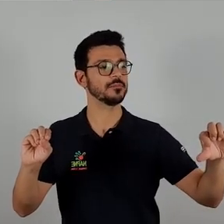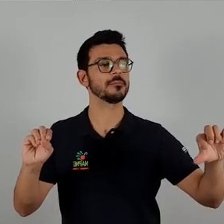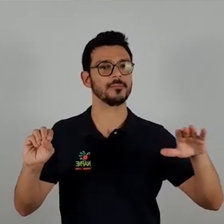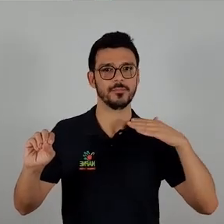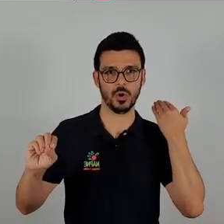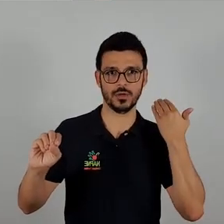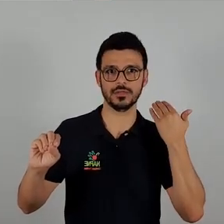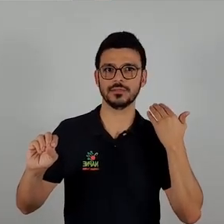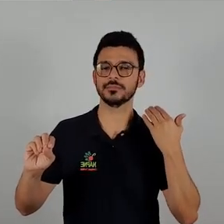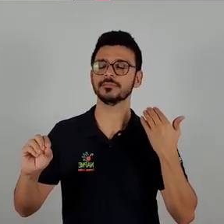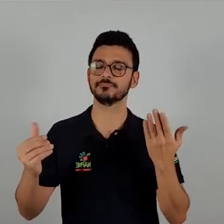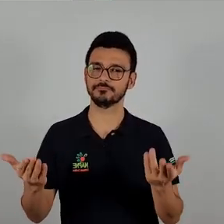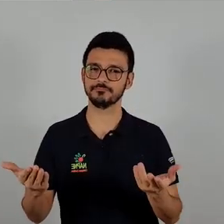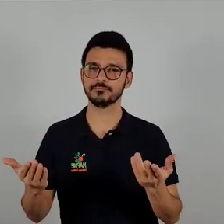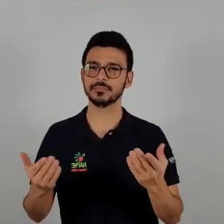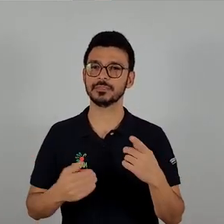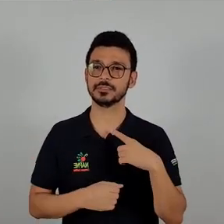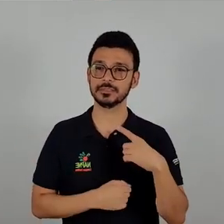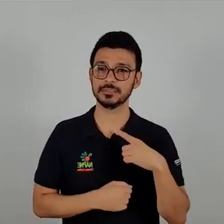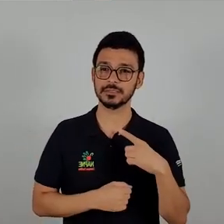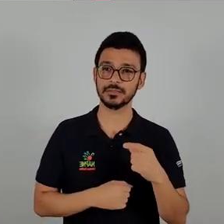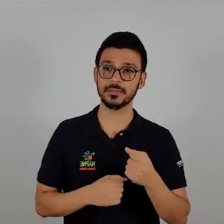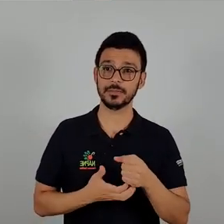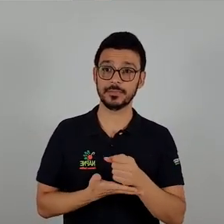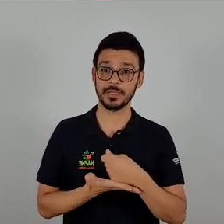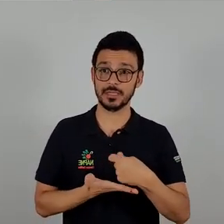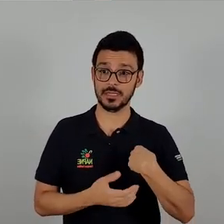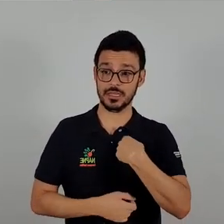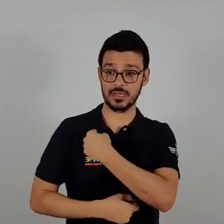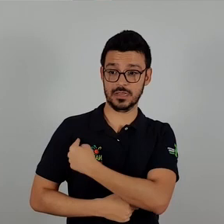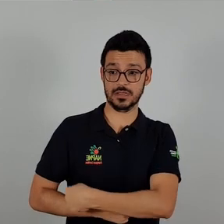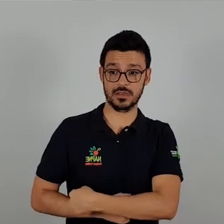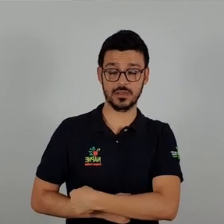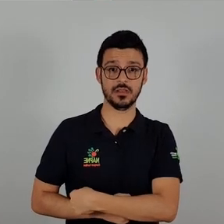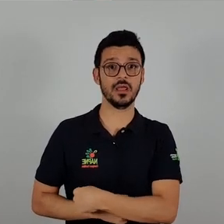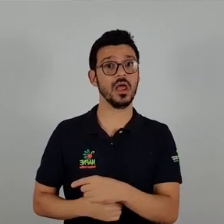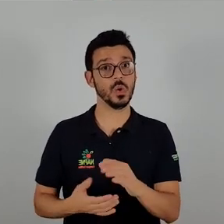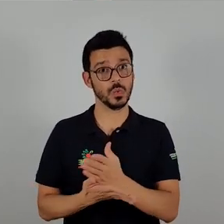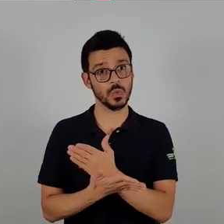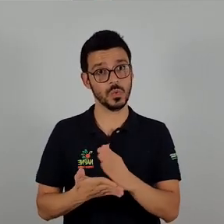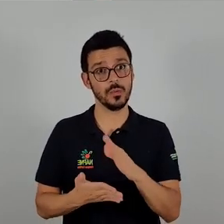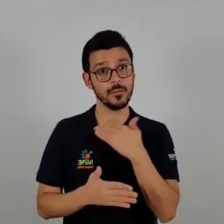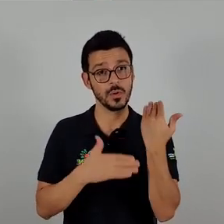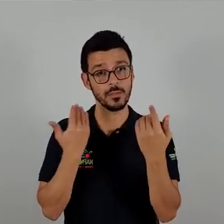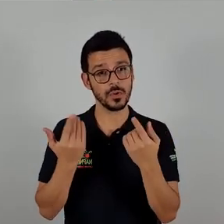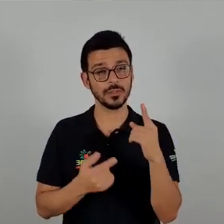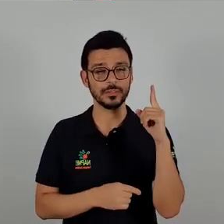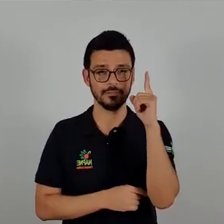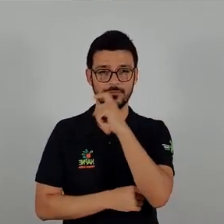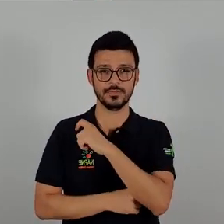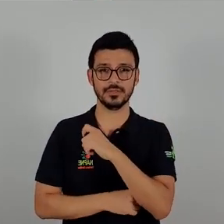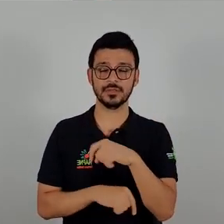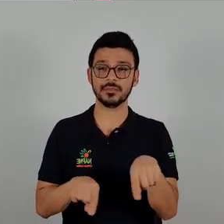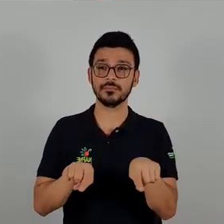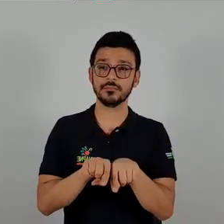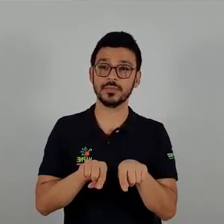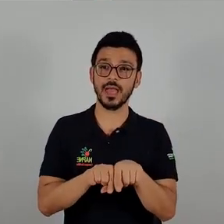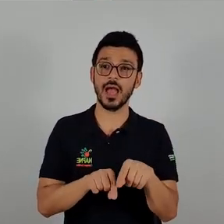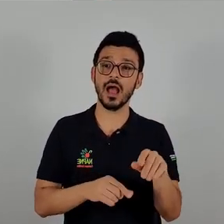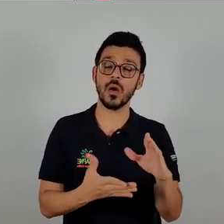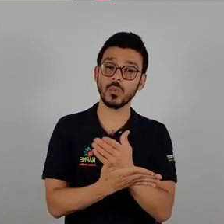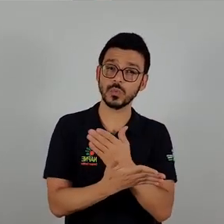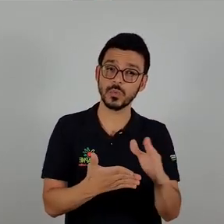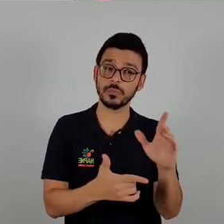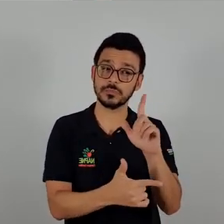Quimioterapia ajuda muito nos efeitos colaterais, no câncer dá para curar com fito, temos muitos casos comprovados, já publicados